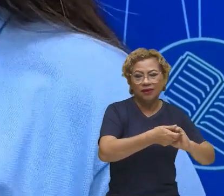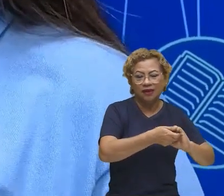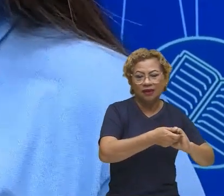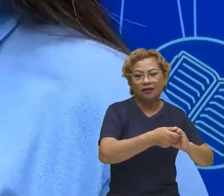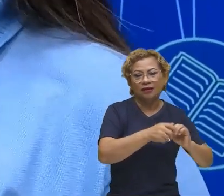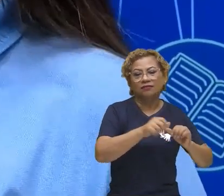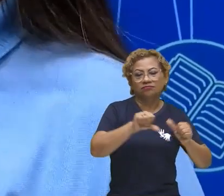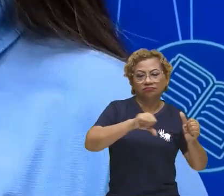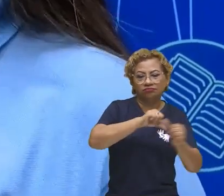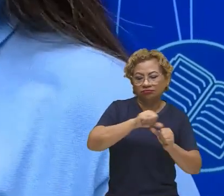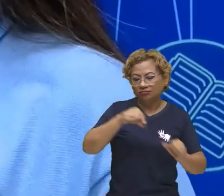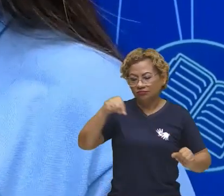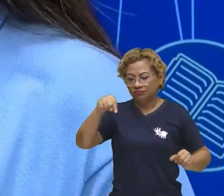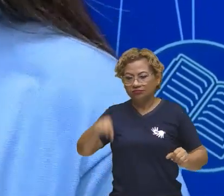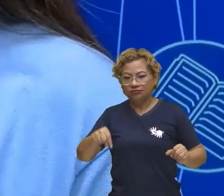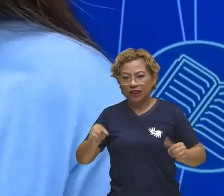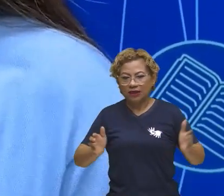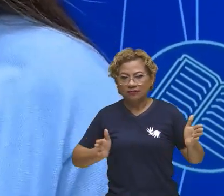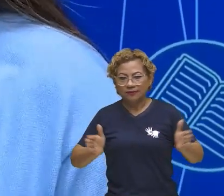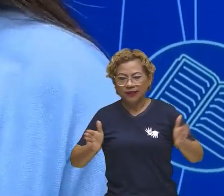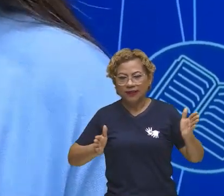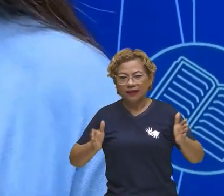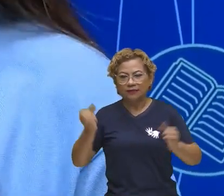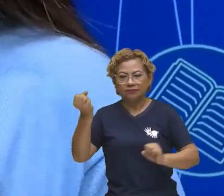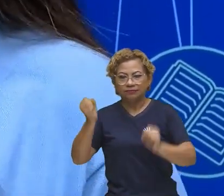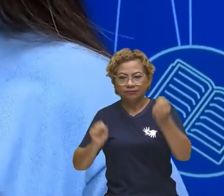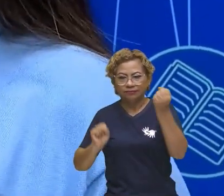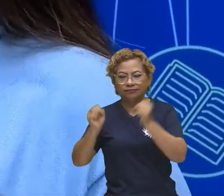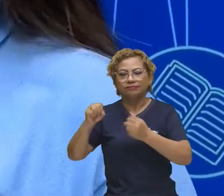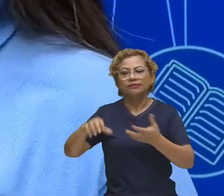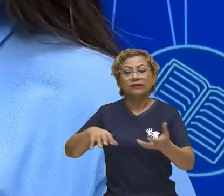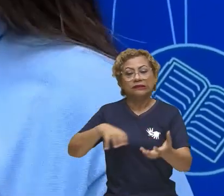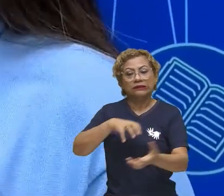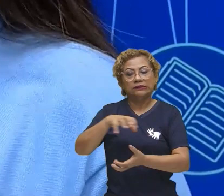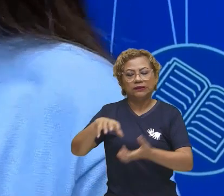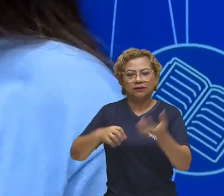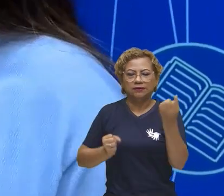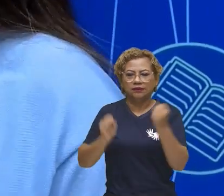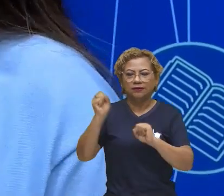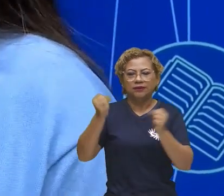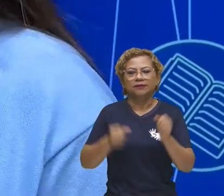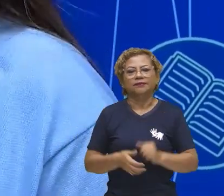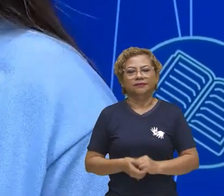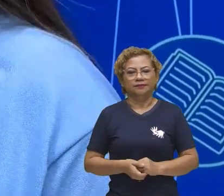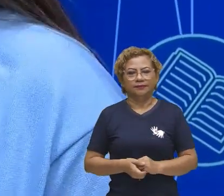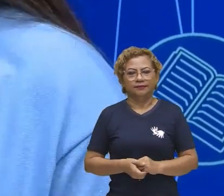modo de produção, o modo de produção capitalista. E vemos também como destaques